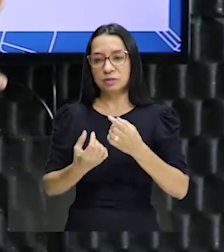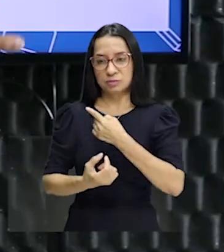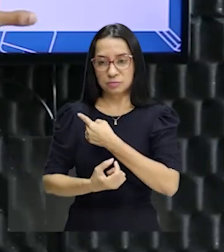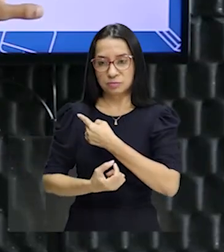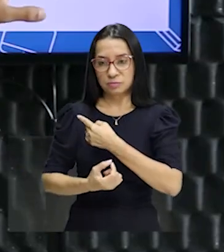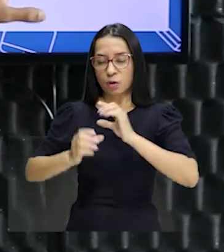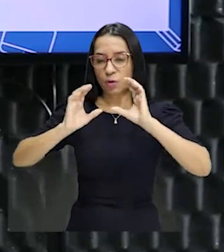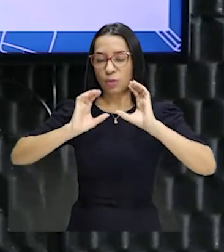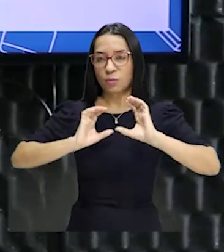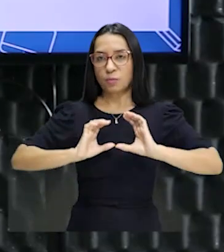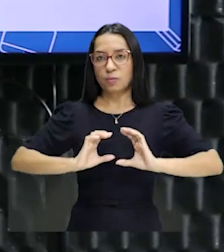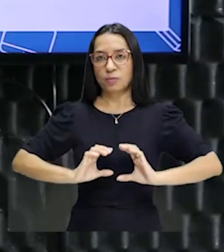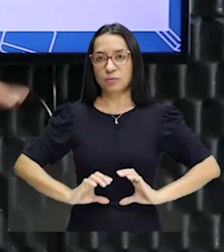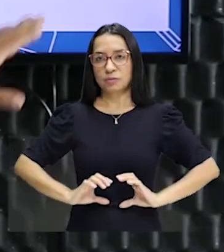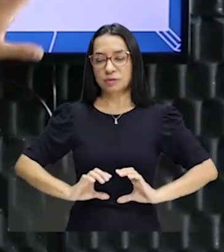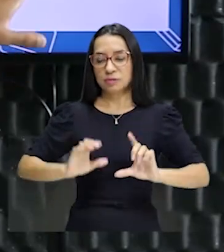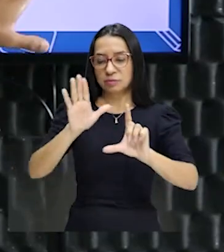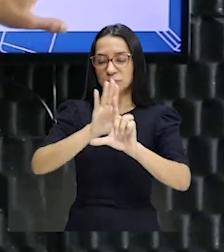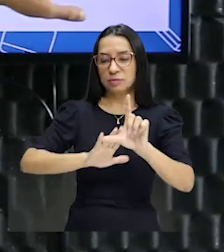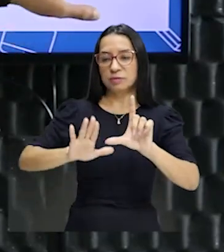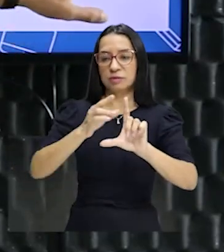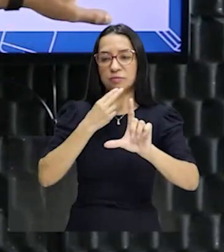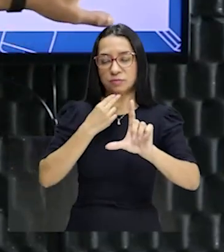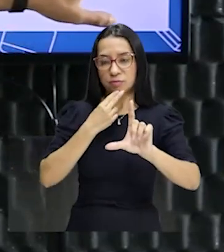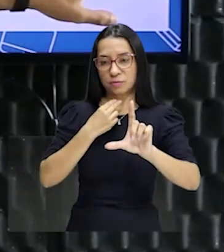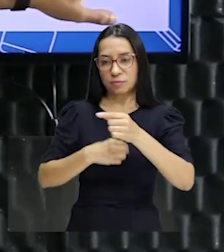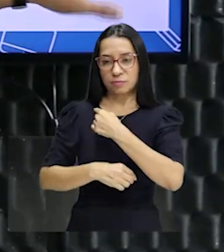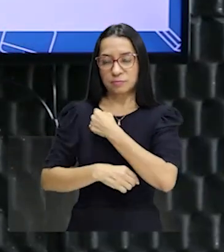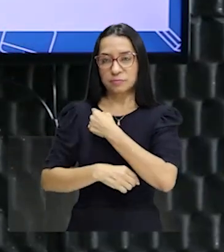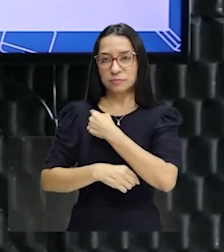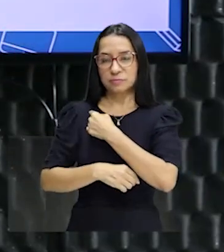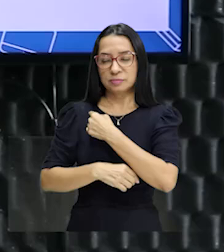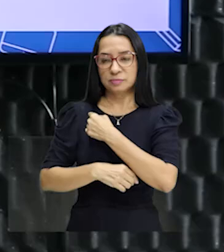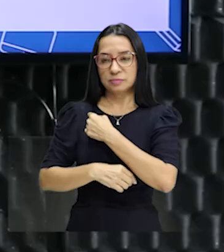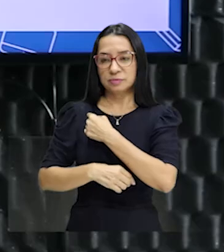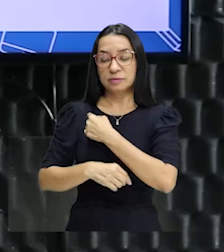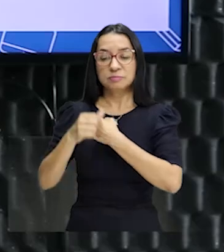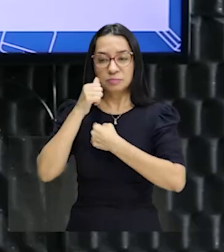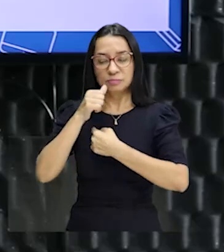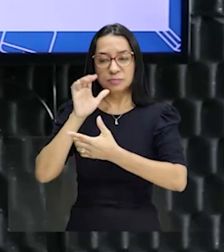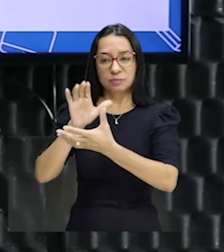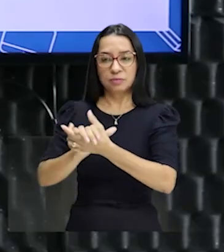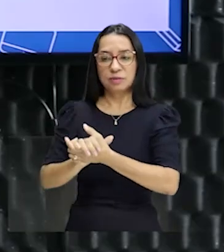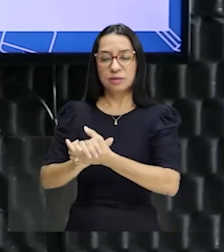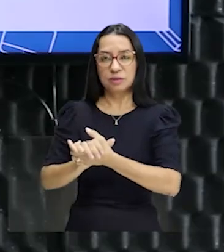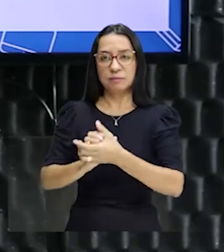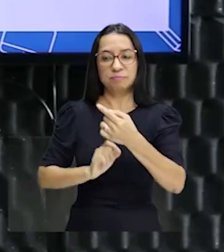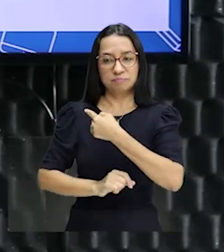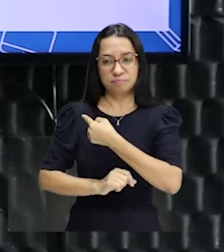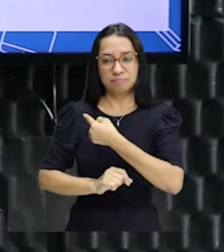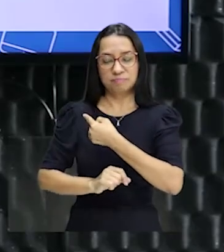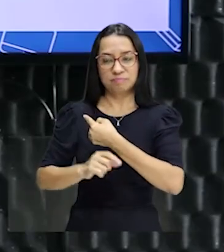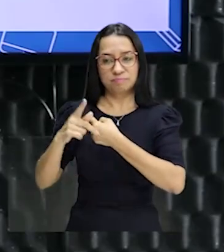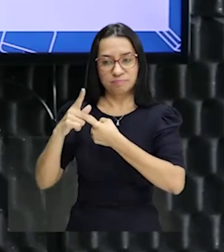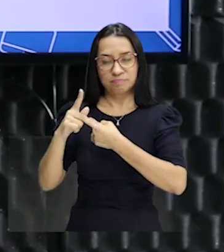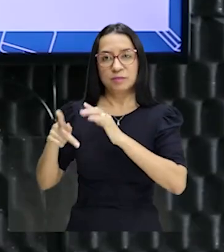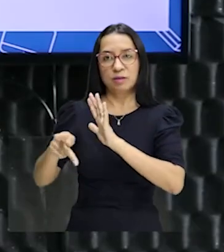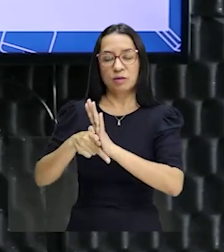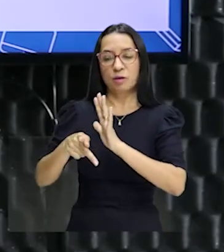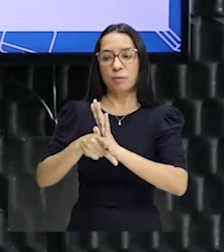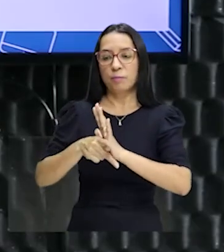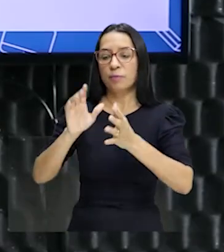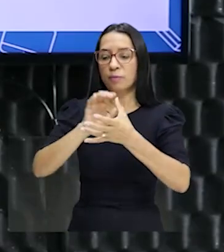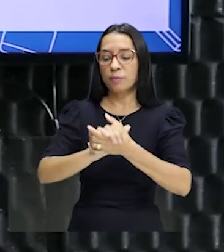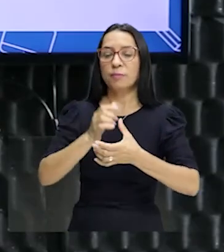Tiago, com a sua digníssima esposa, a minha esposa e eu, o professor que vos fala. Nós trabalhamos juntos